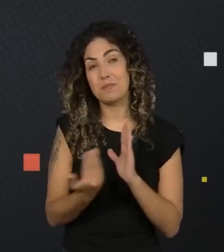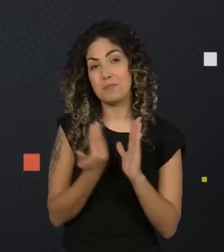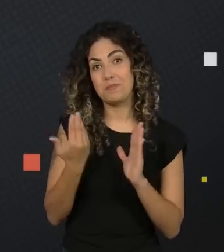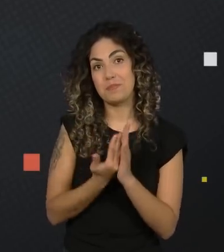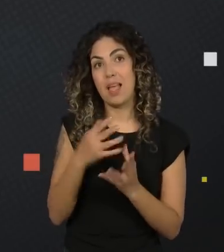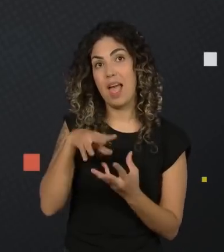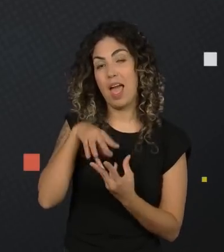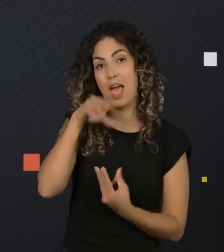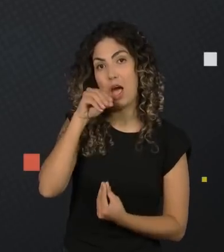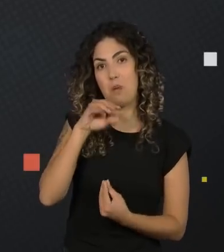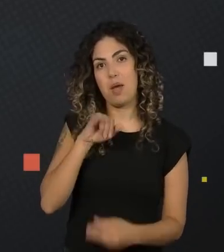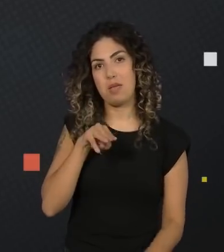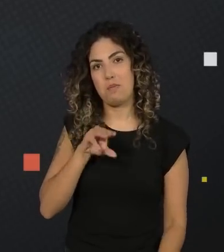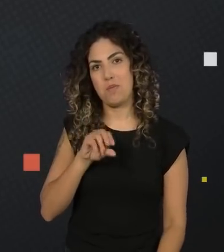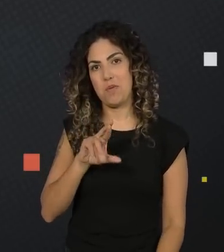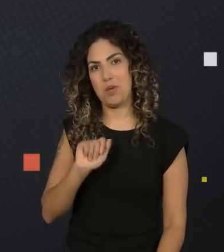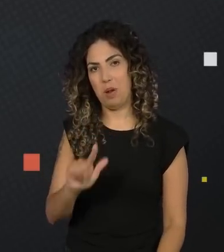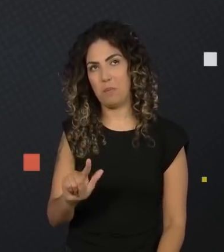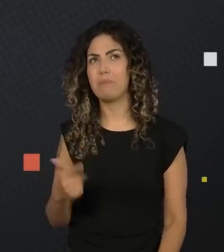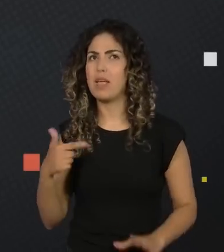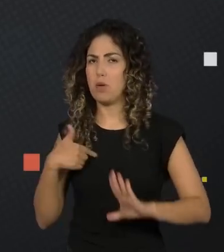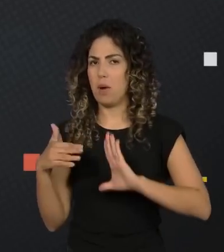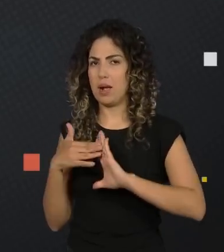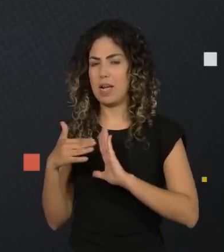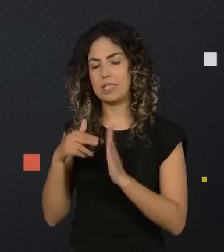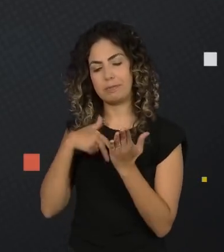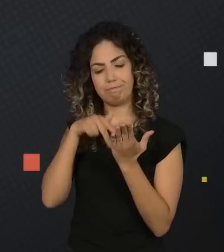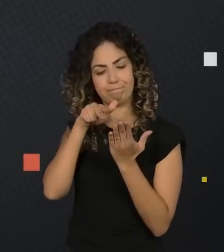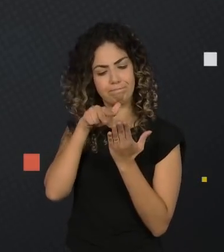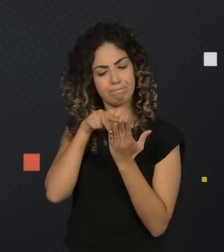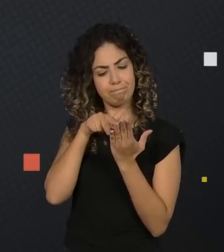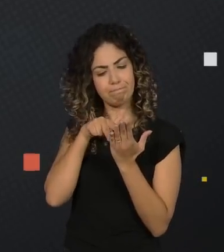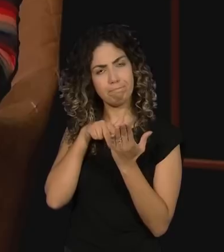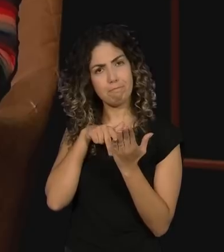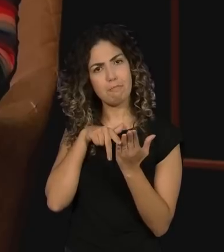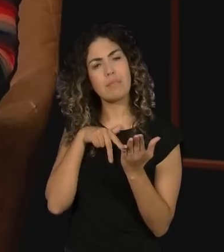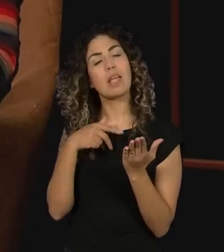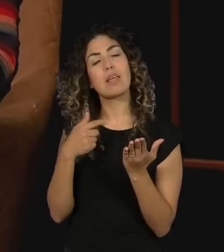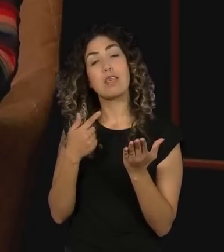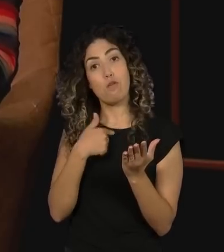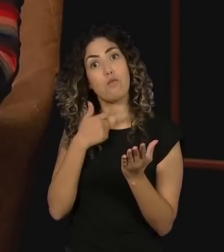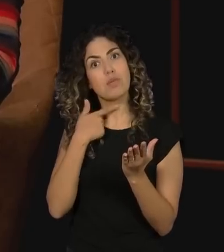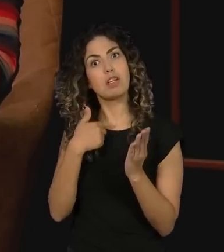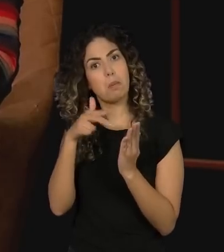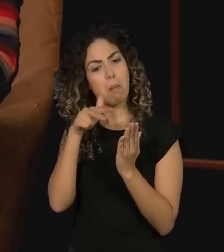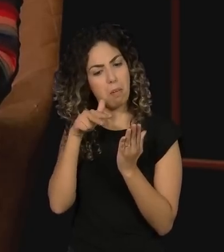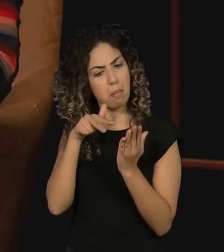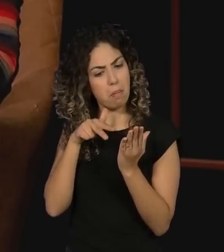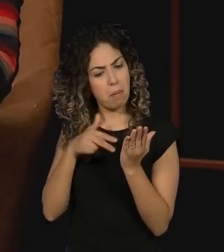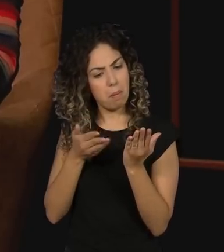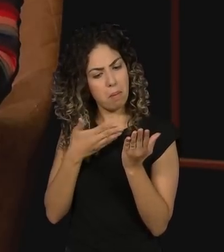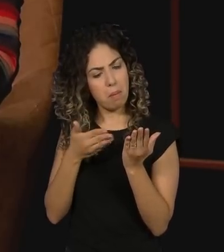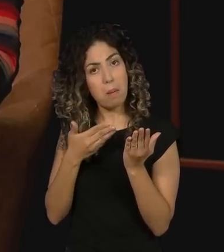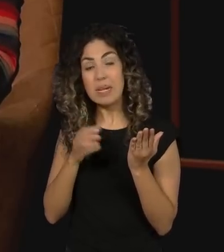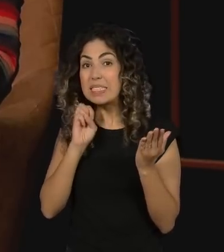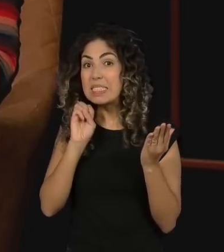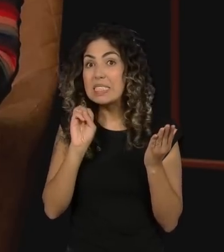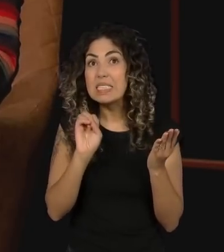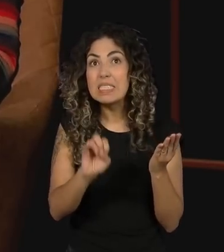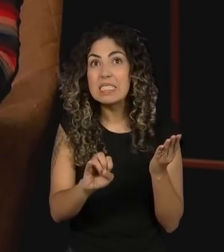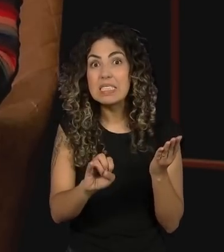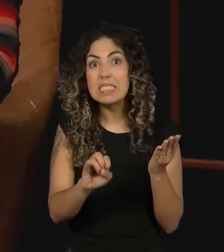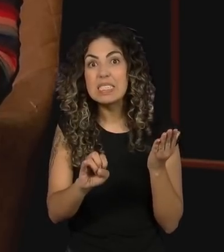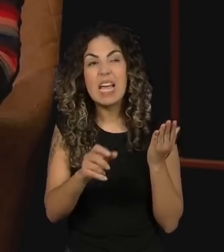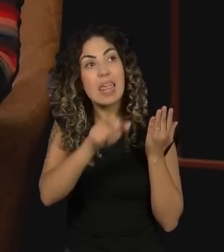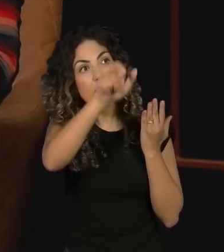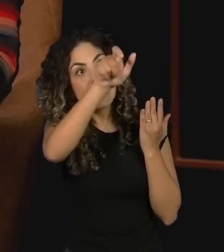Eu fui para casa ler, eu tinha muita coisa para ler, eu acho que eu não teria lido se eu não tivesse gostado